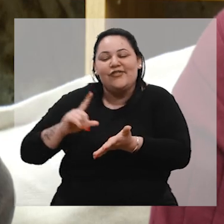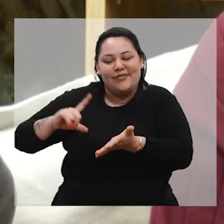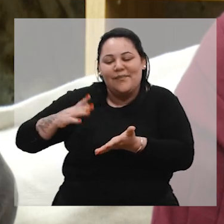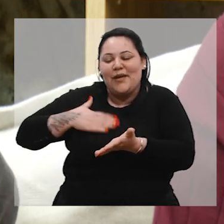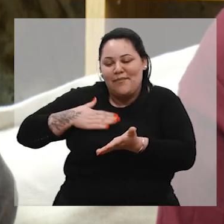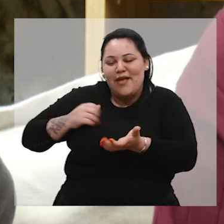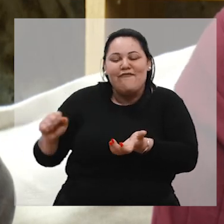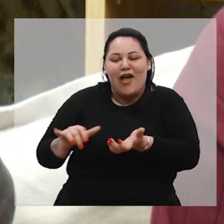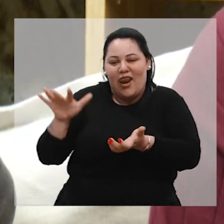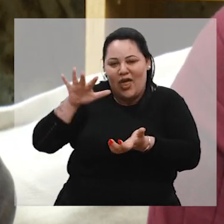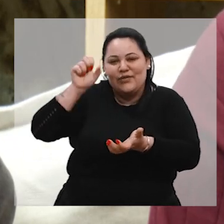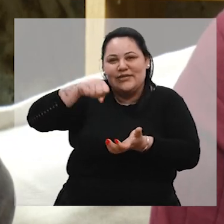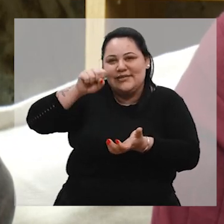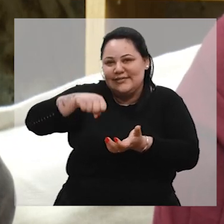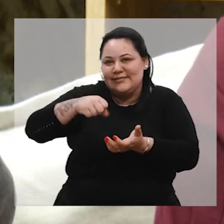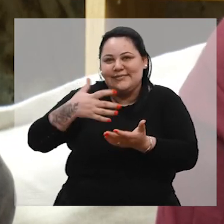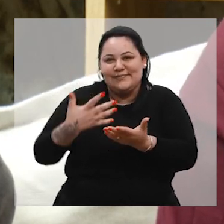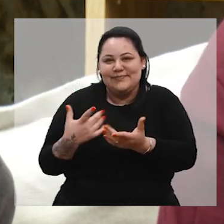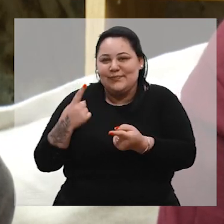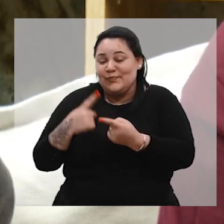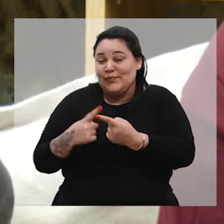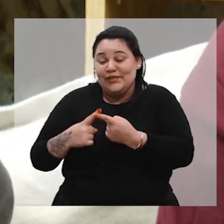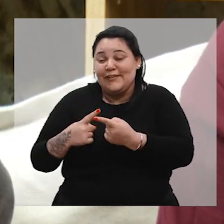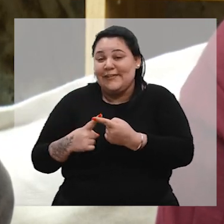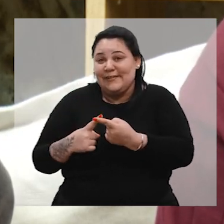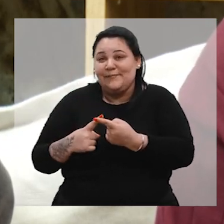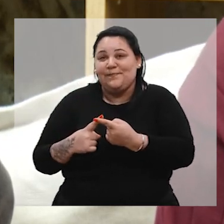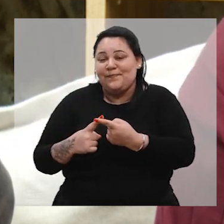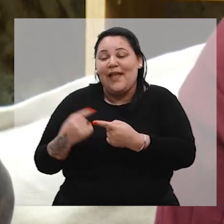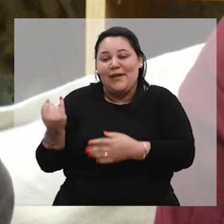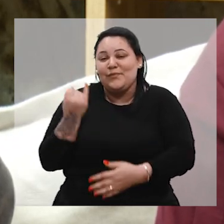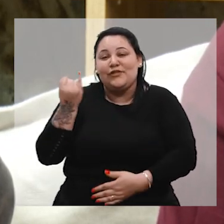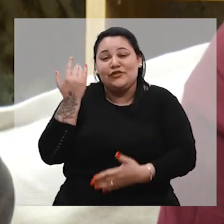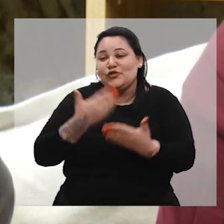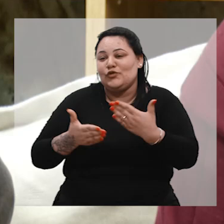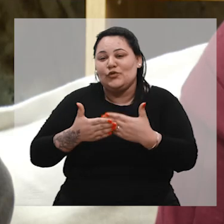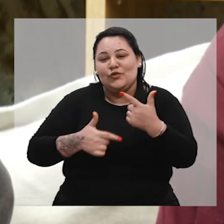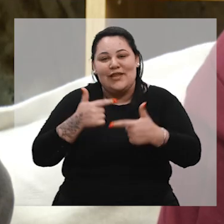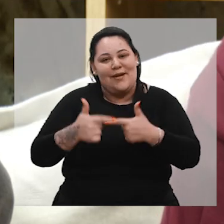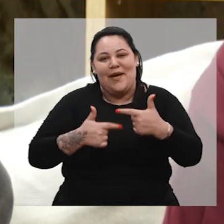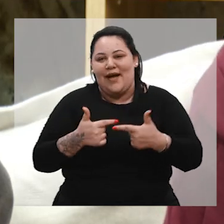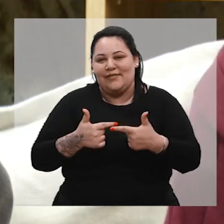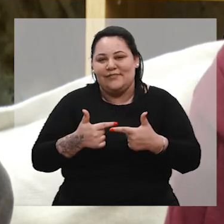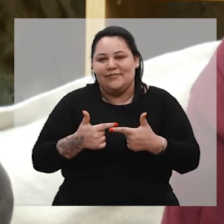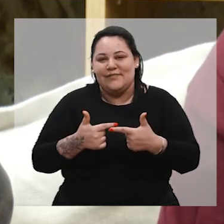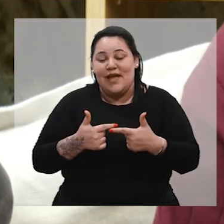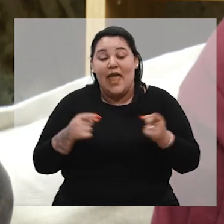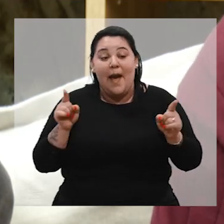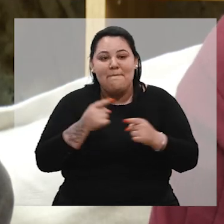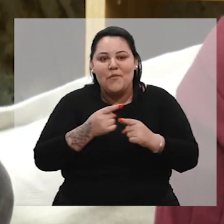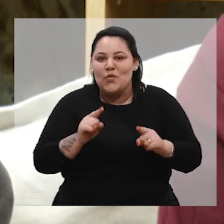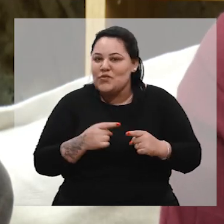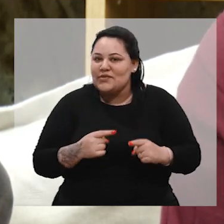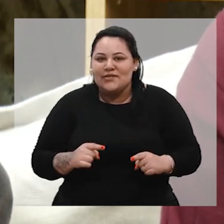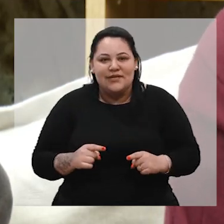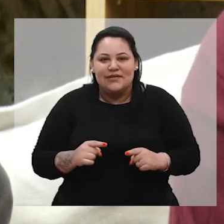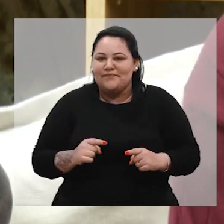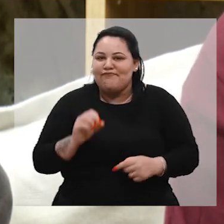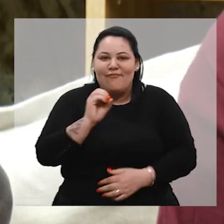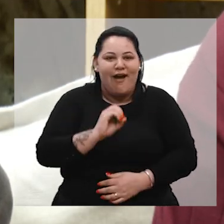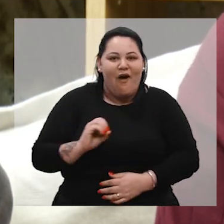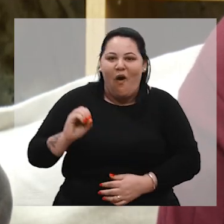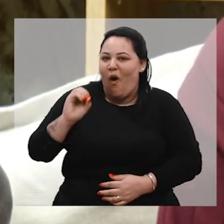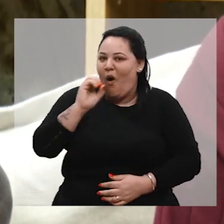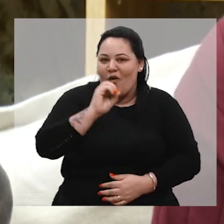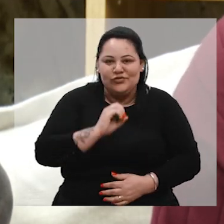que nossa, é a nossa compensação de tudo que a gente faz, né? E a música, nossa, ela